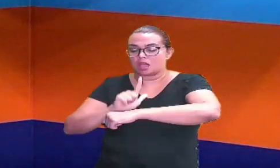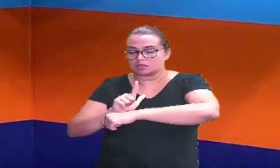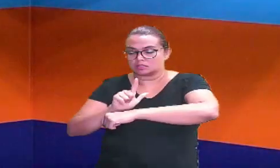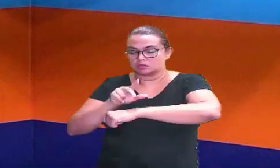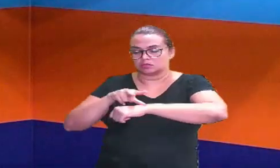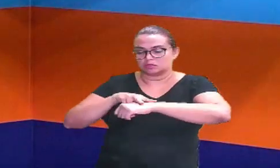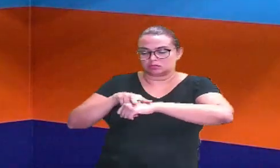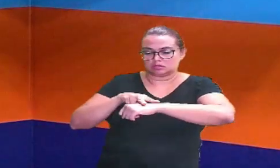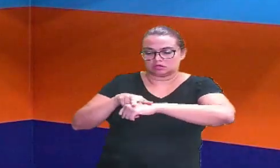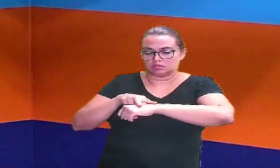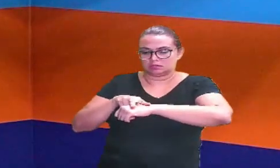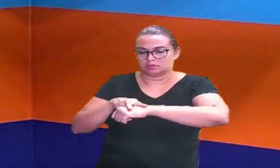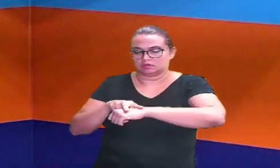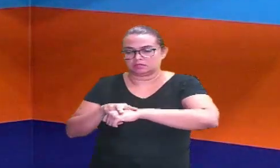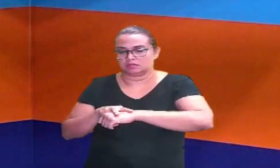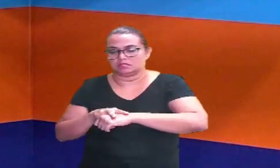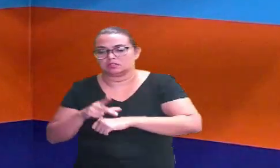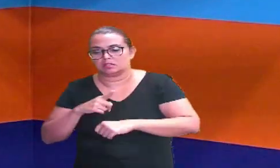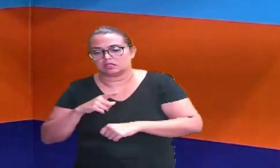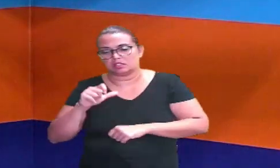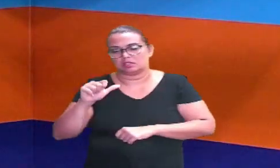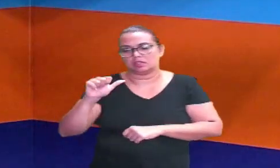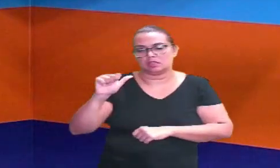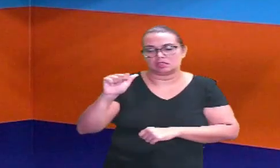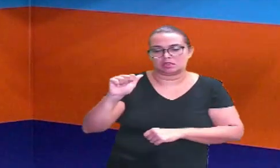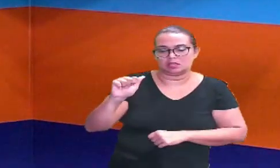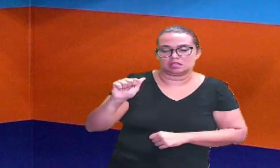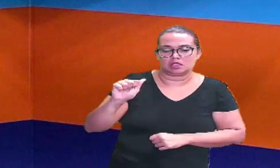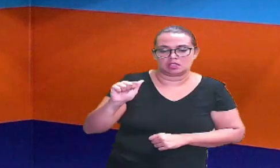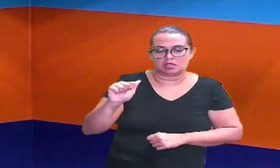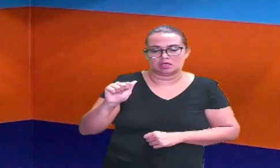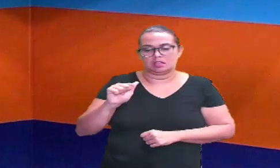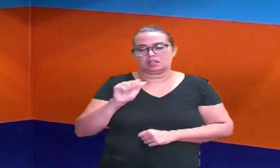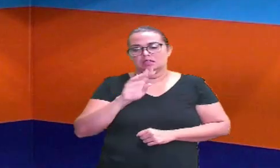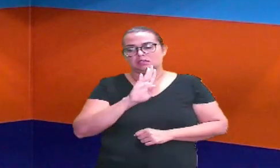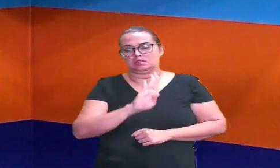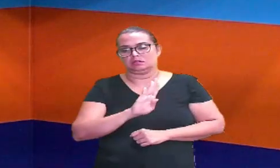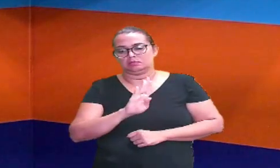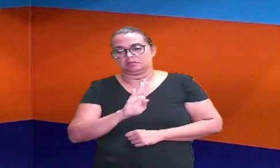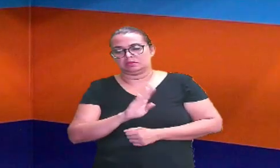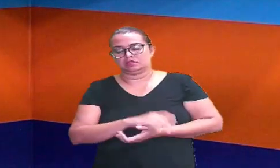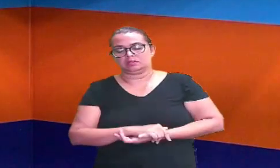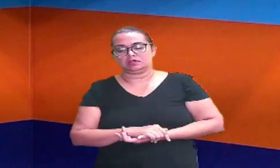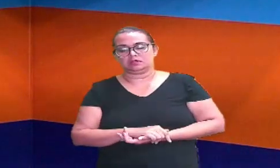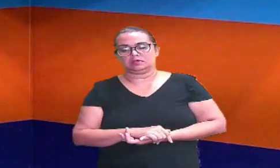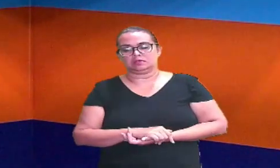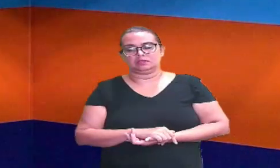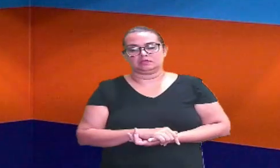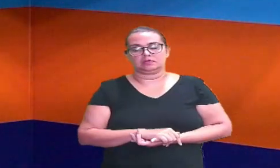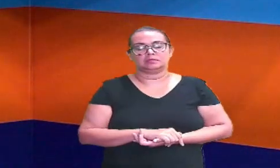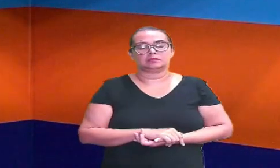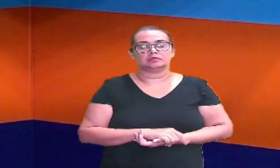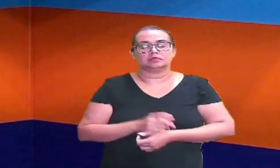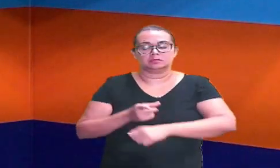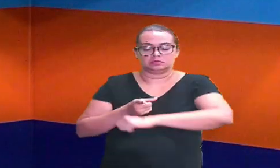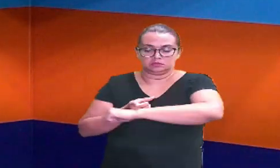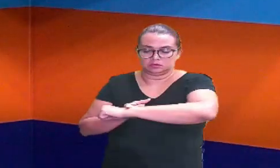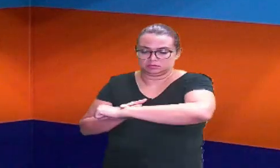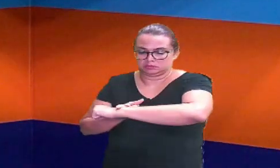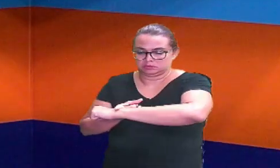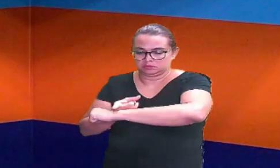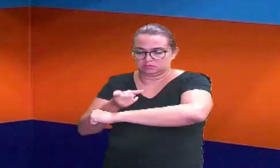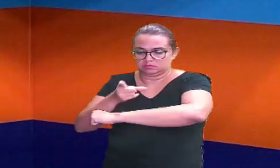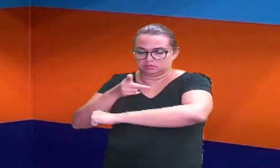é o ângulo A e o ângulo B. Formaram a metade da